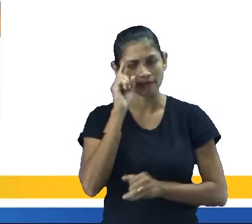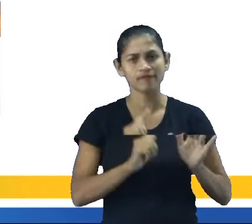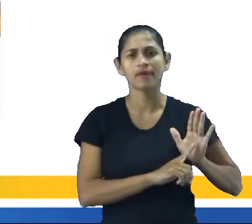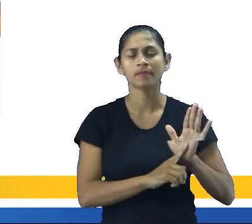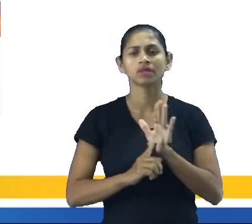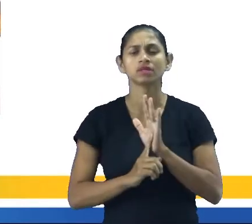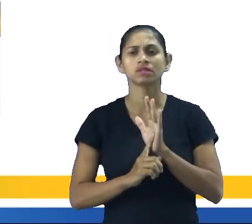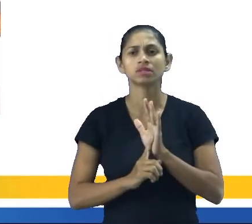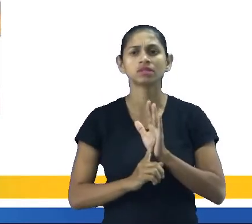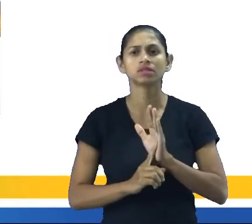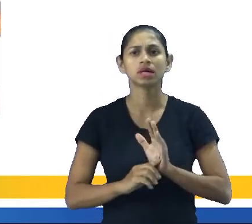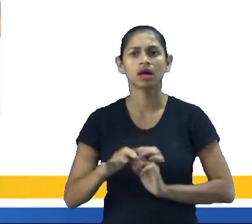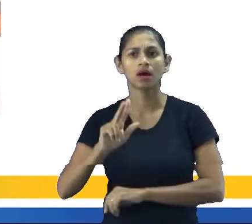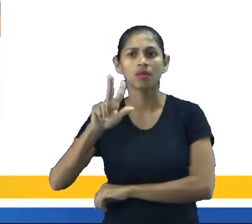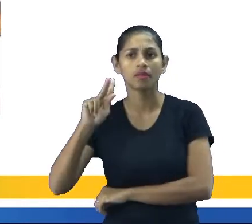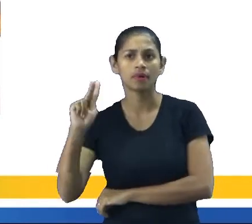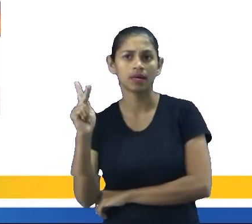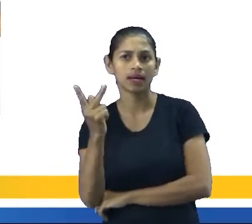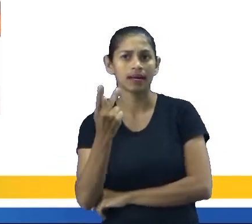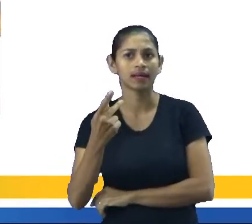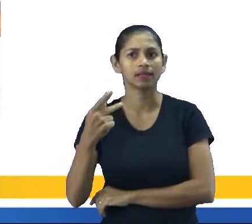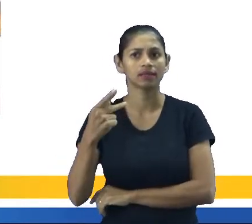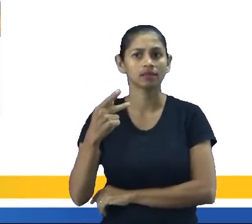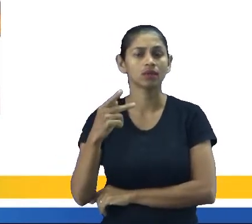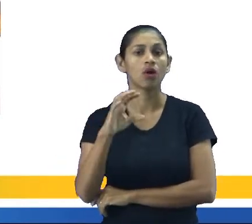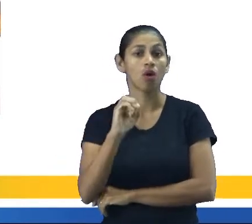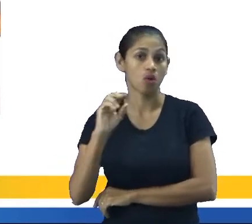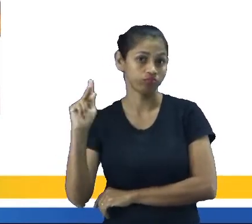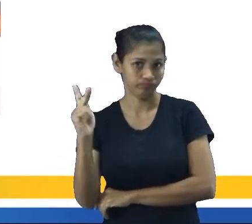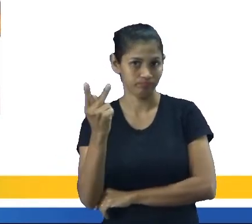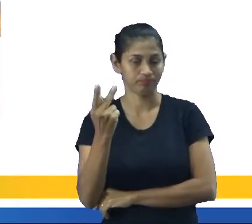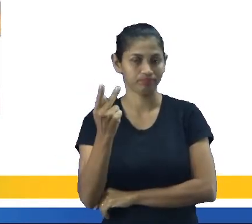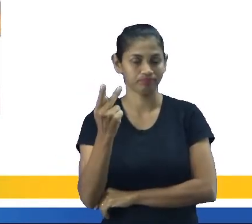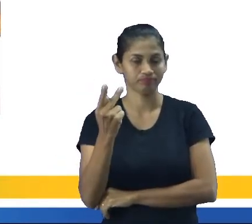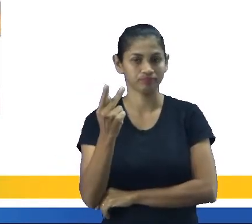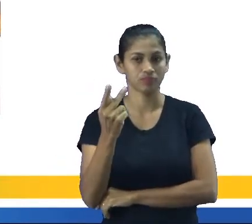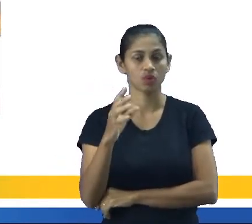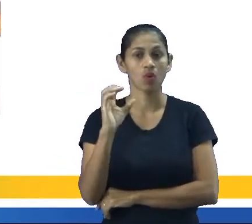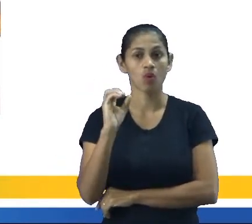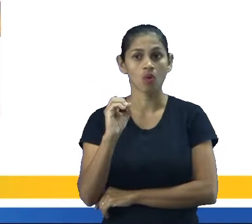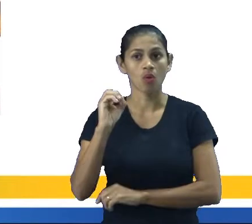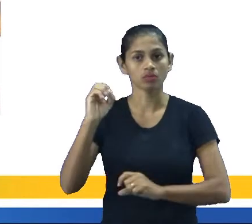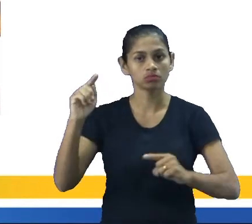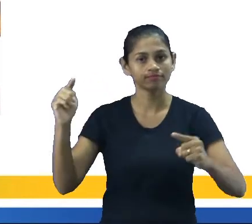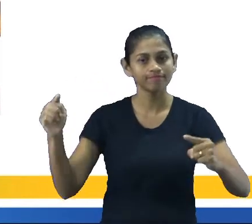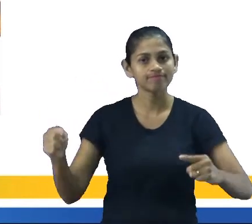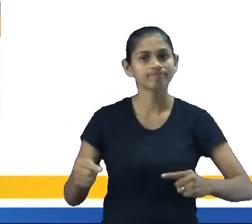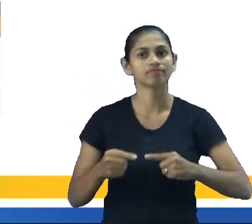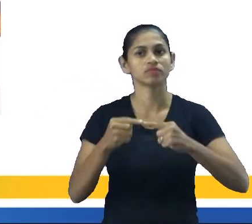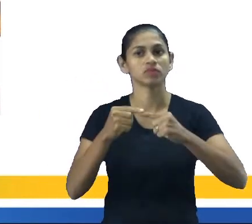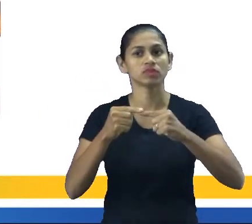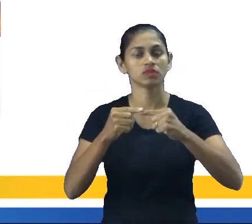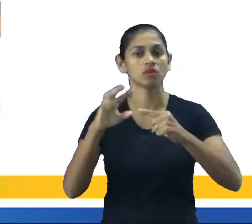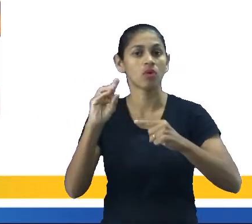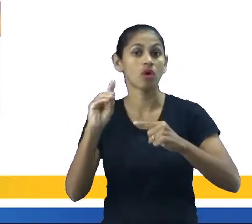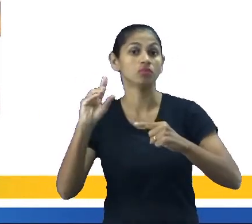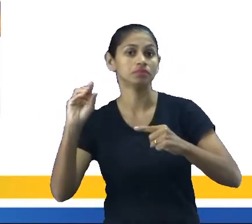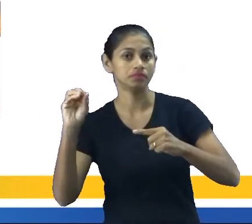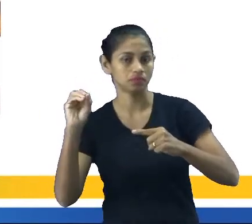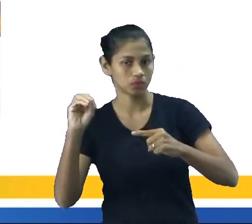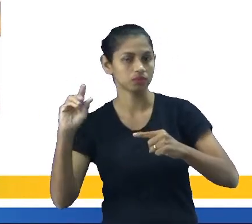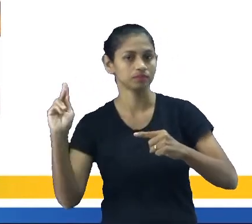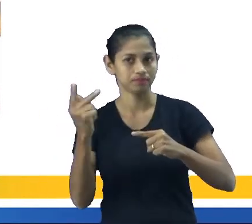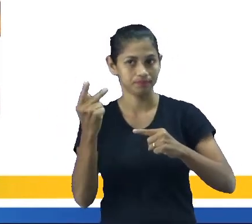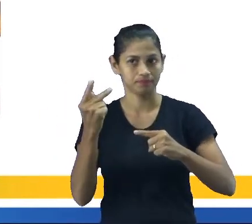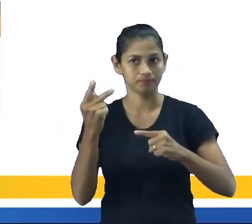essa hidroxila? É o átomo oxigênio ligado ao hidrogênio, o OH, e ele vai estar